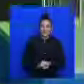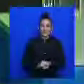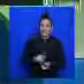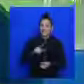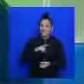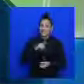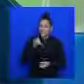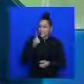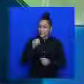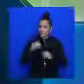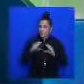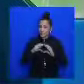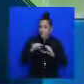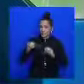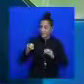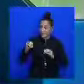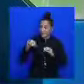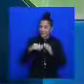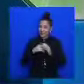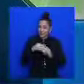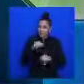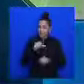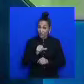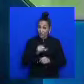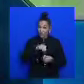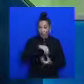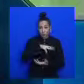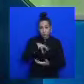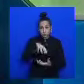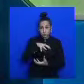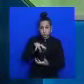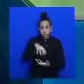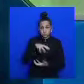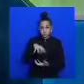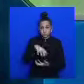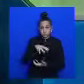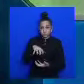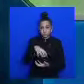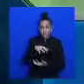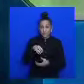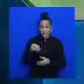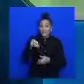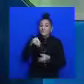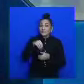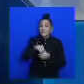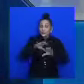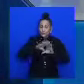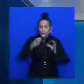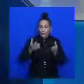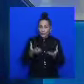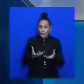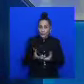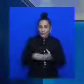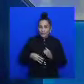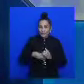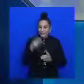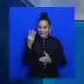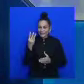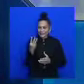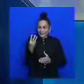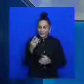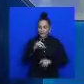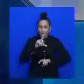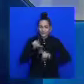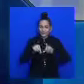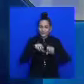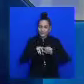E temos as 10 bolas numeradas de 0 a 9, girando e sendo embaralhadas dentro do nosso terceiro globo, o